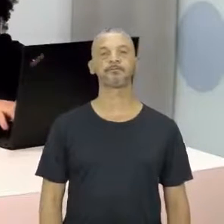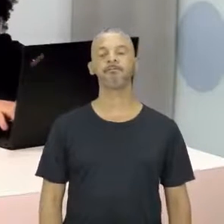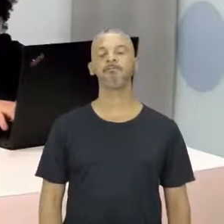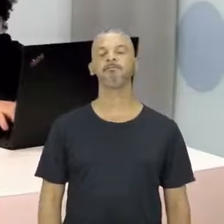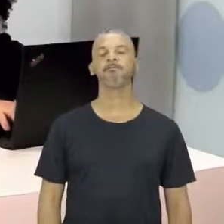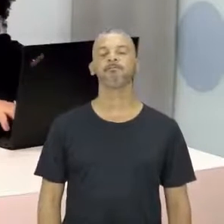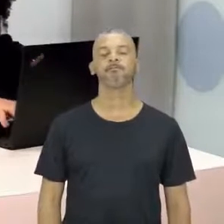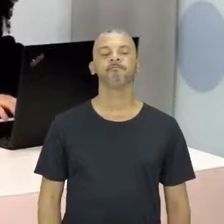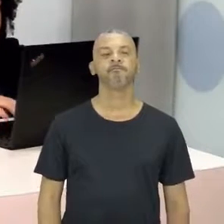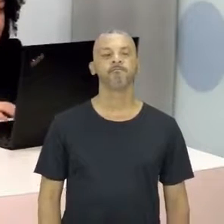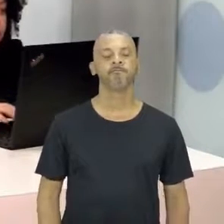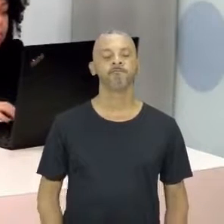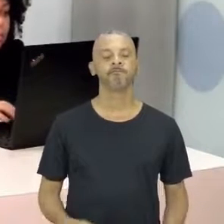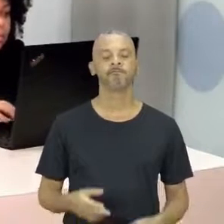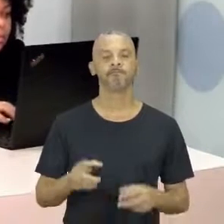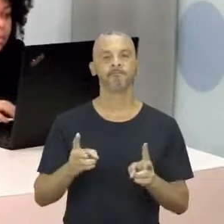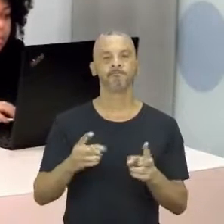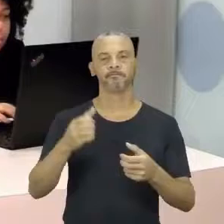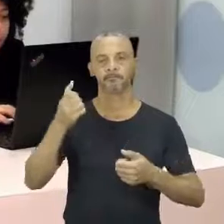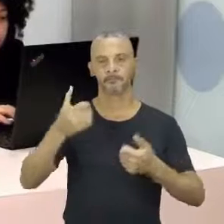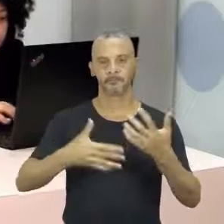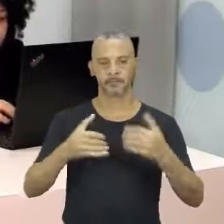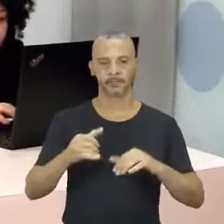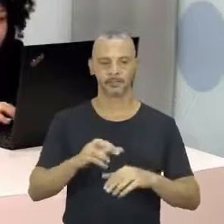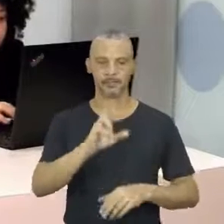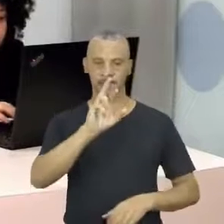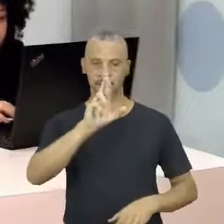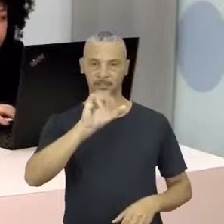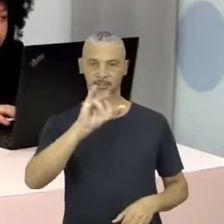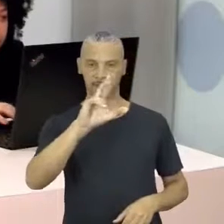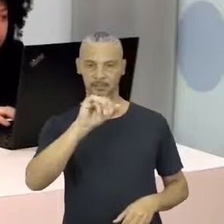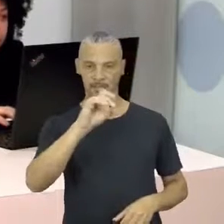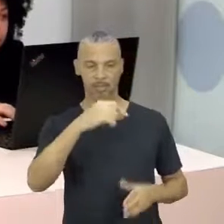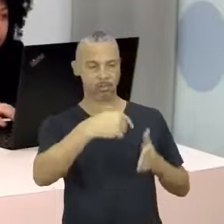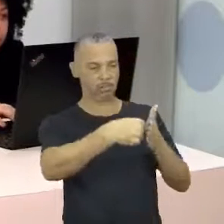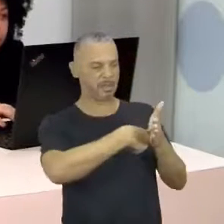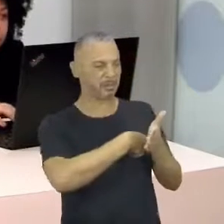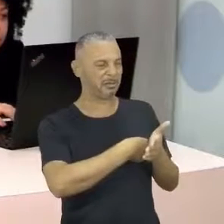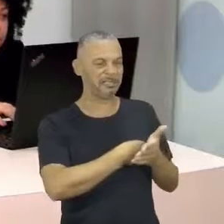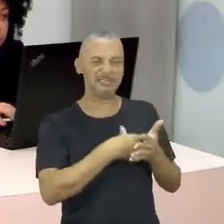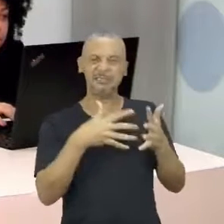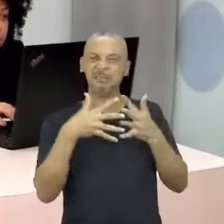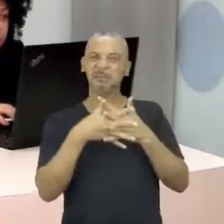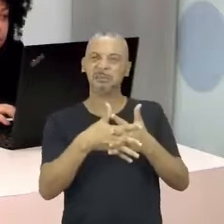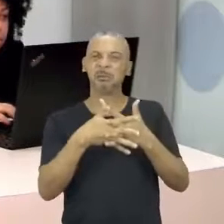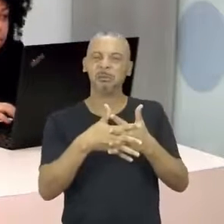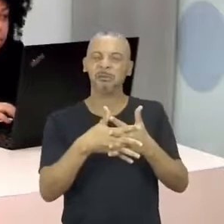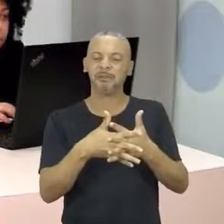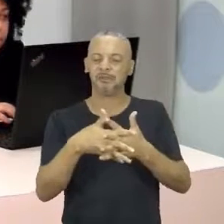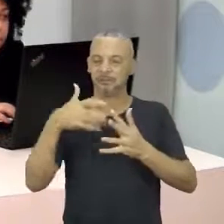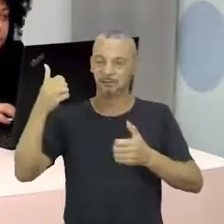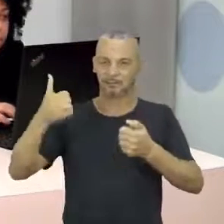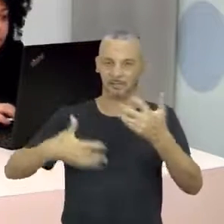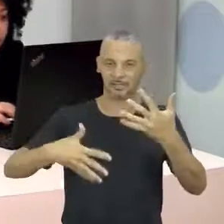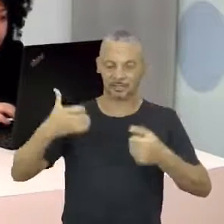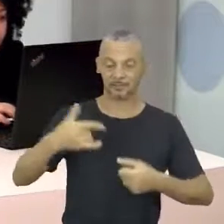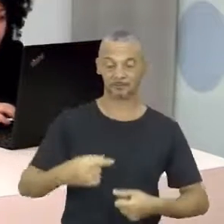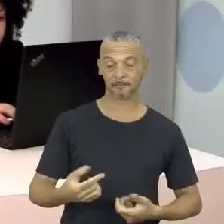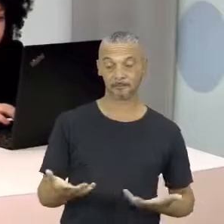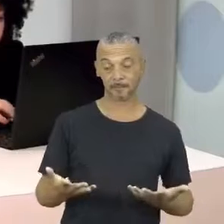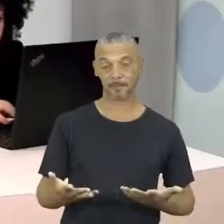Só para continuar nesse assunto ainda, o Ricardo ele colocou aqui que não entendeu muito bem o que foi falado. Aí ele explica o caso dele,